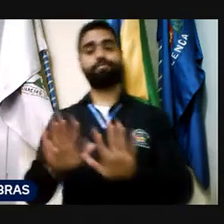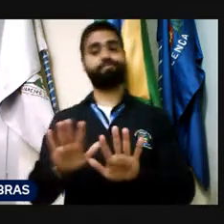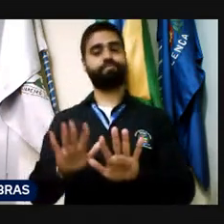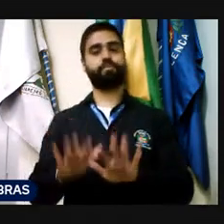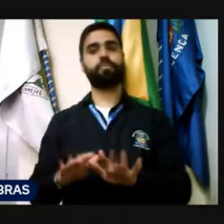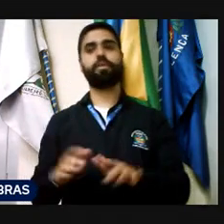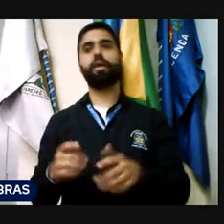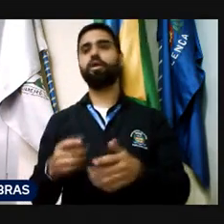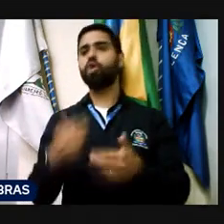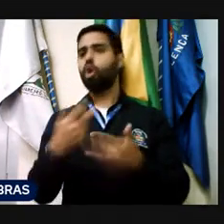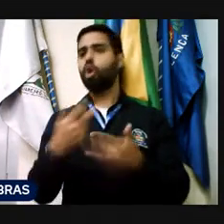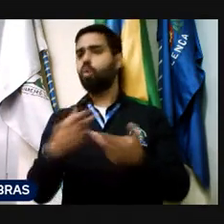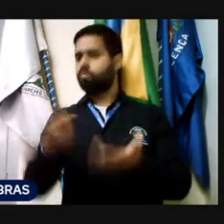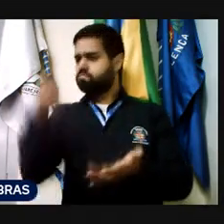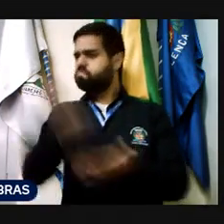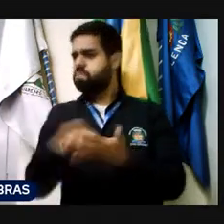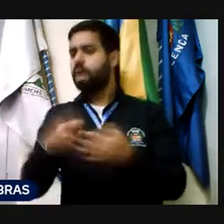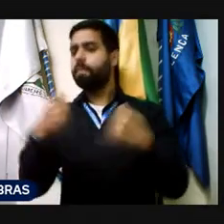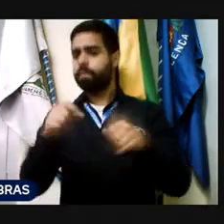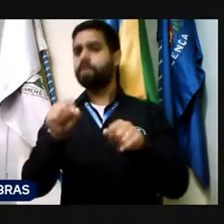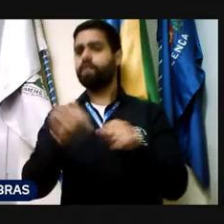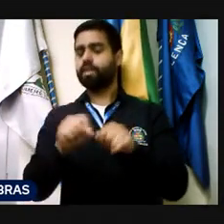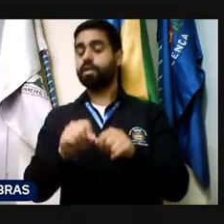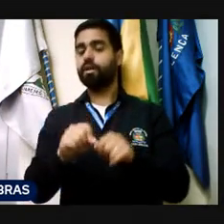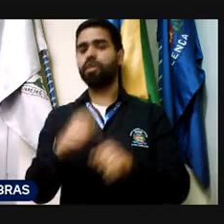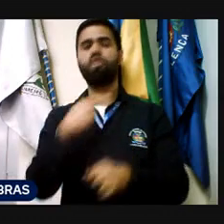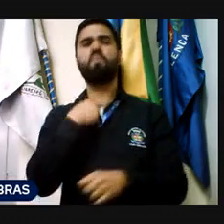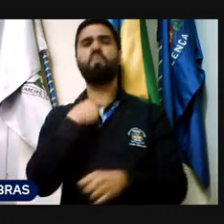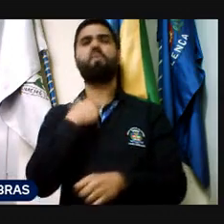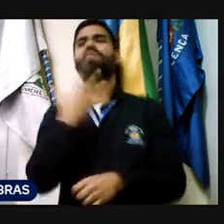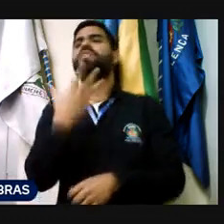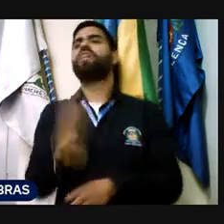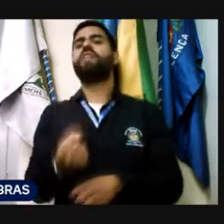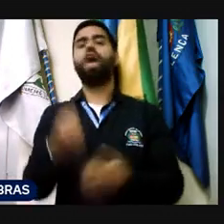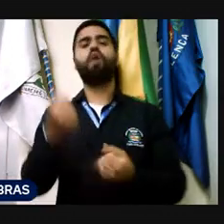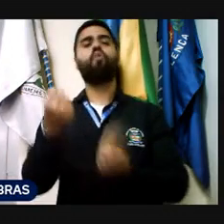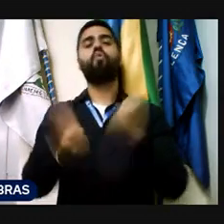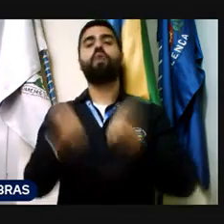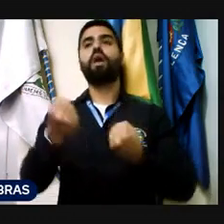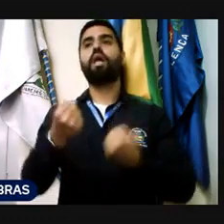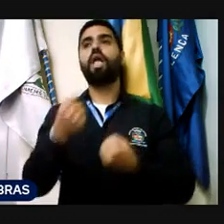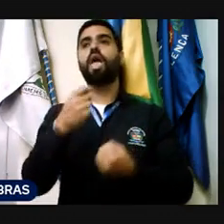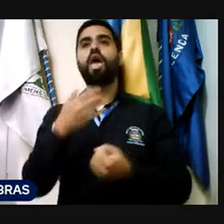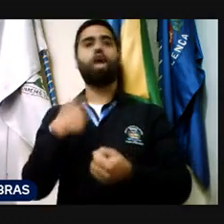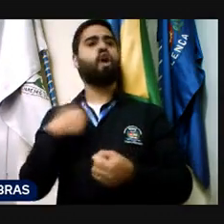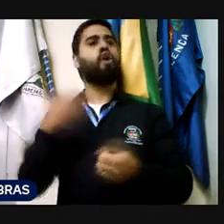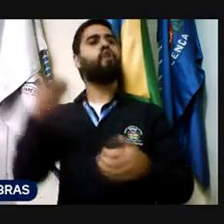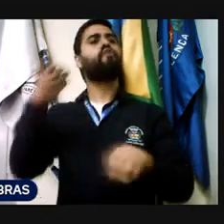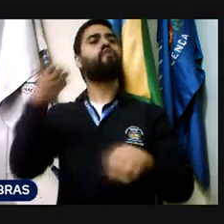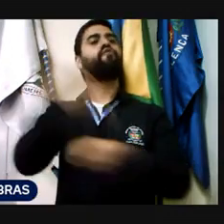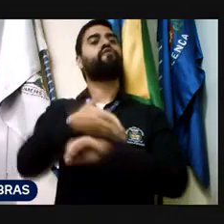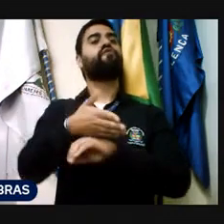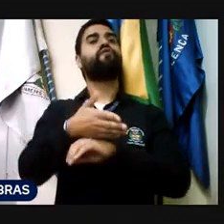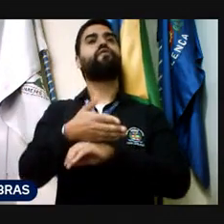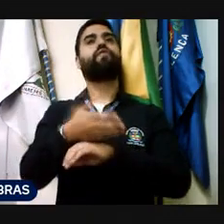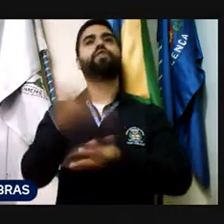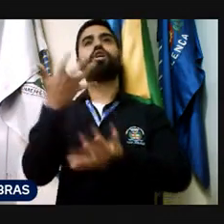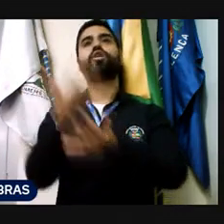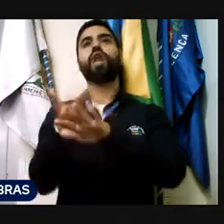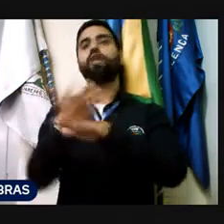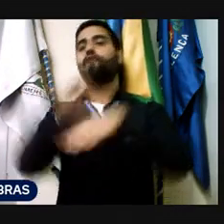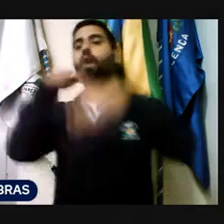Medidas duras precisam ser tomadas. Não é admissível que um carro... Eu vou entrar com um carro no Jardim de Baixo para o Satanás ali